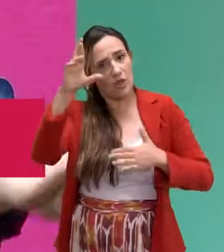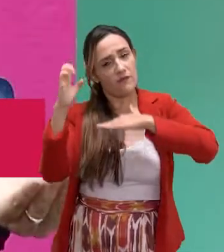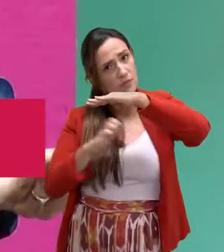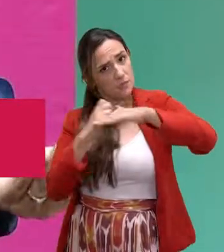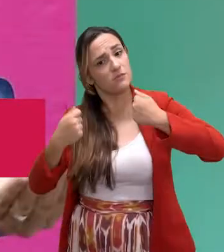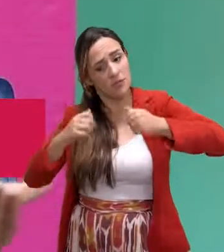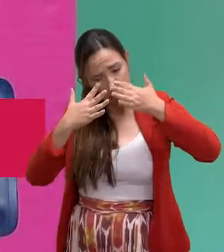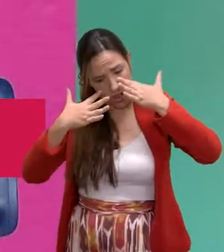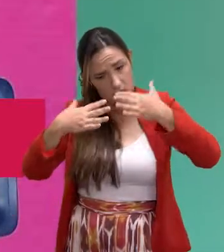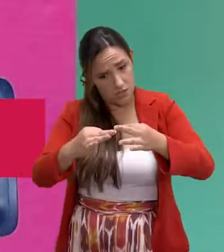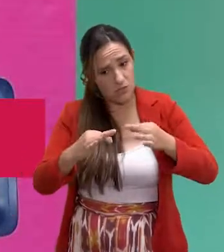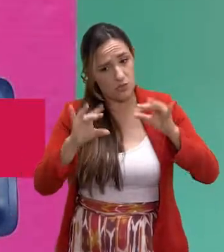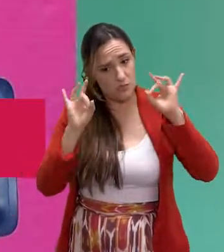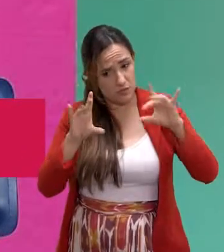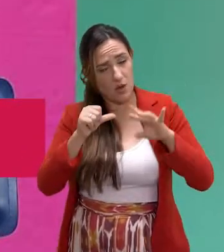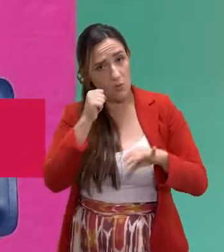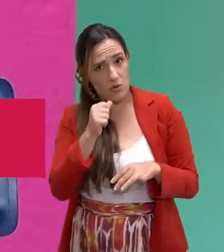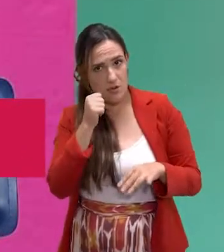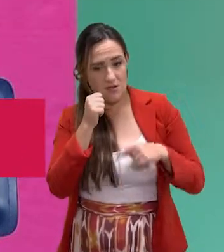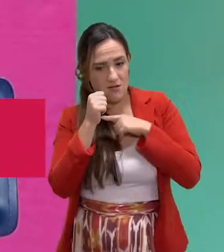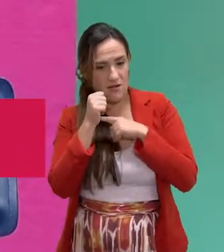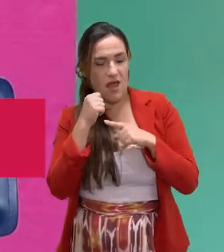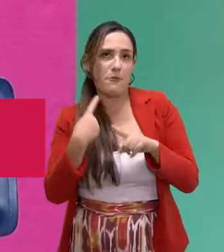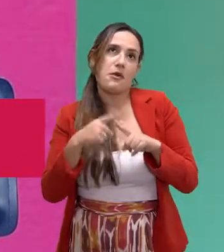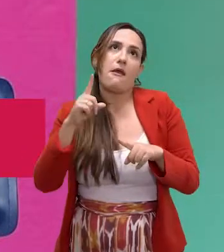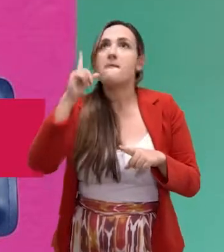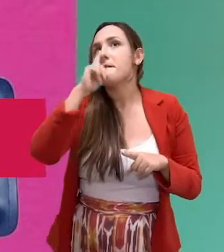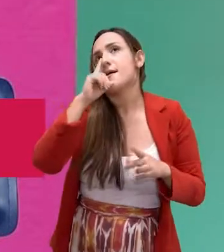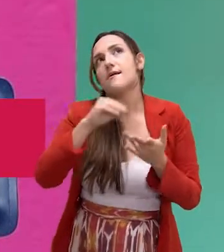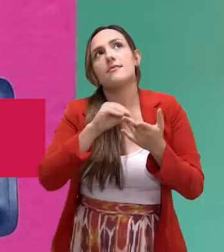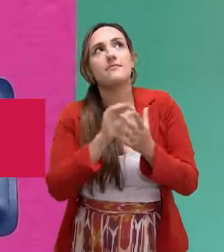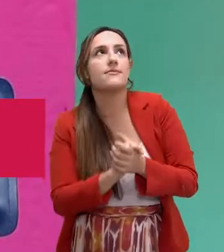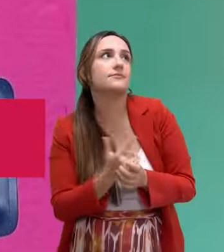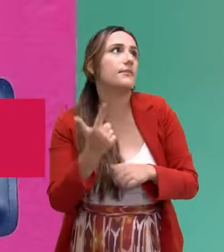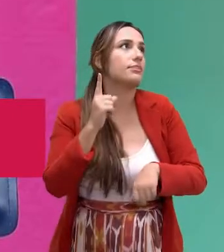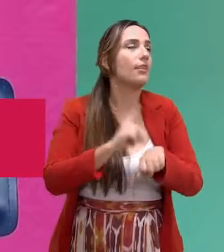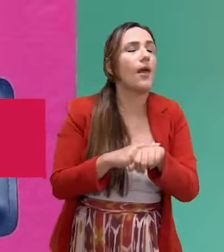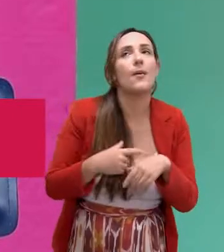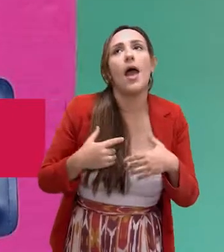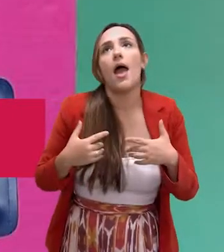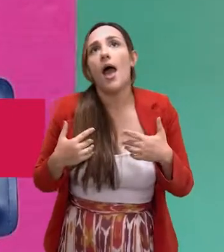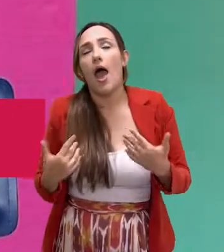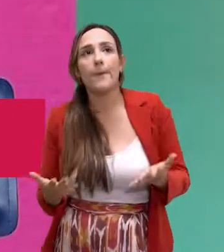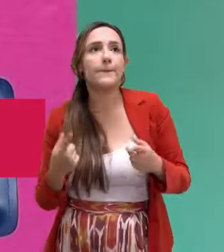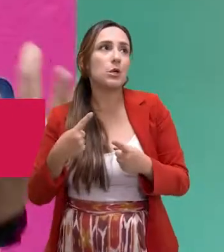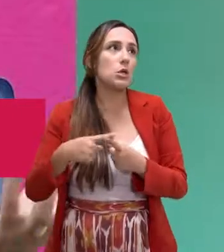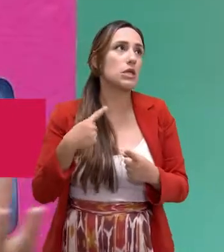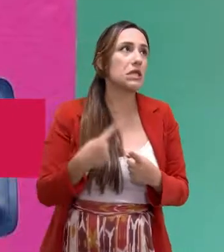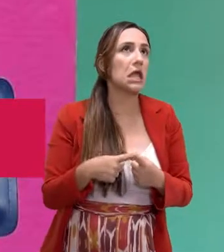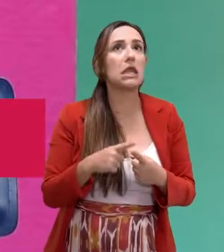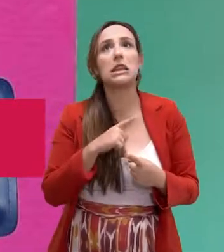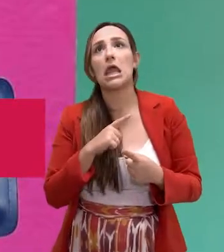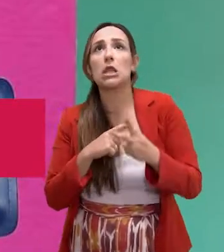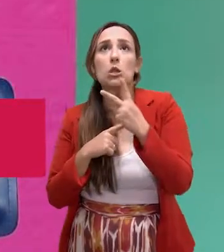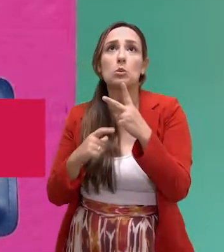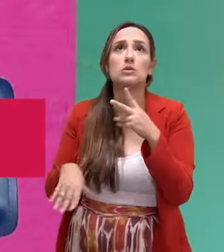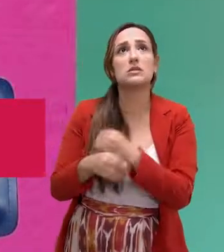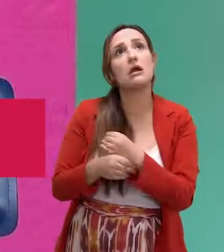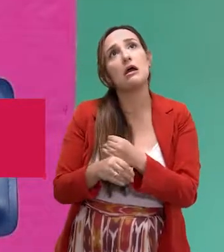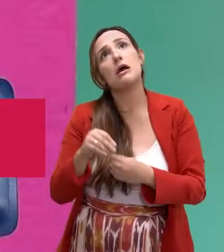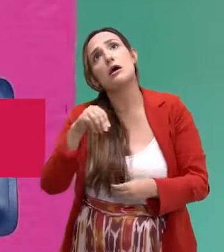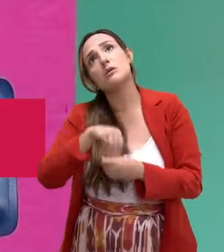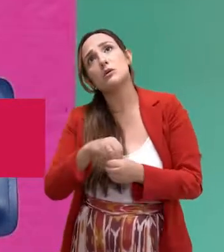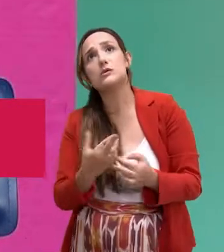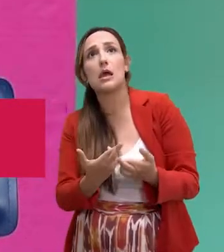as chefias ter esse olhar de que a mulher, não porque é mãe, porque é esposa ou porque agrega funções,